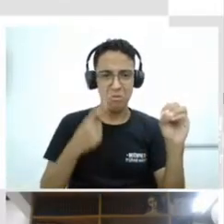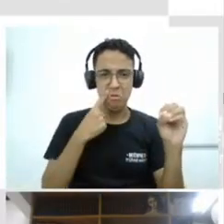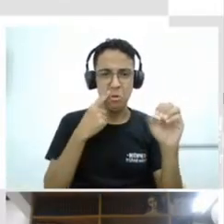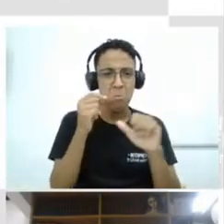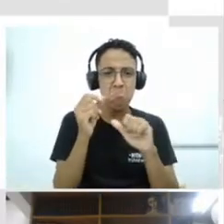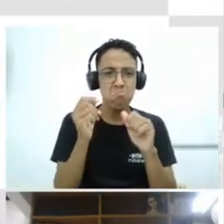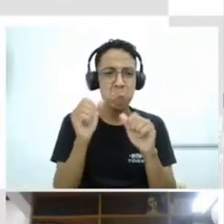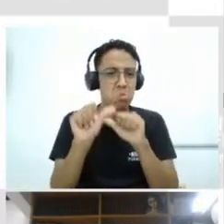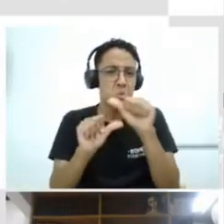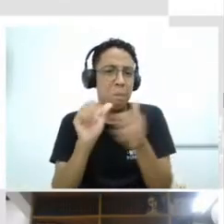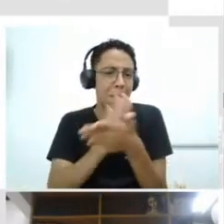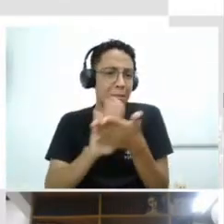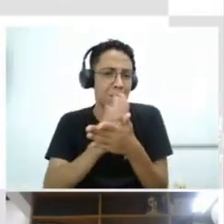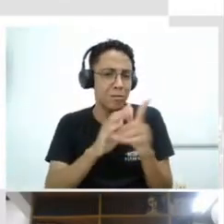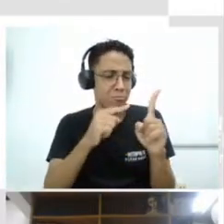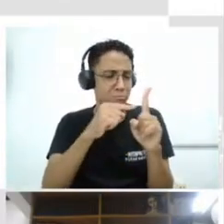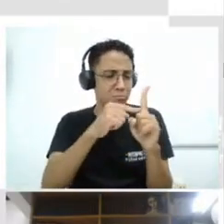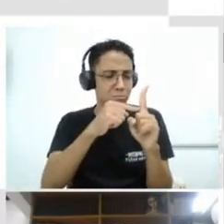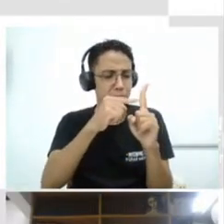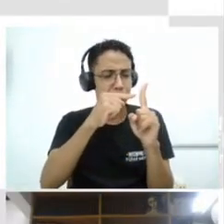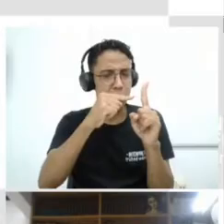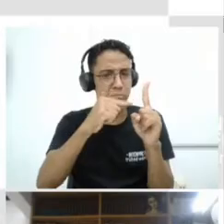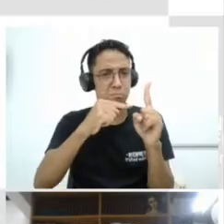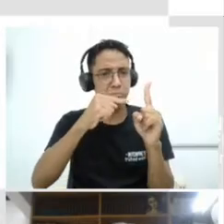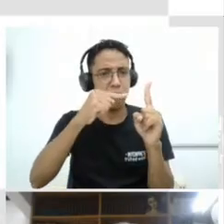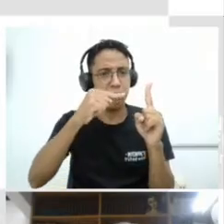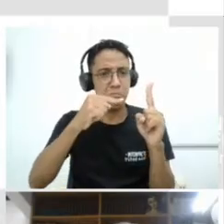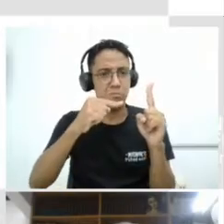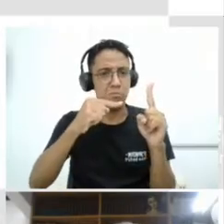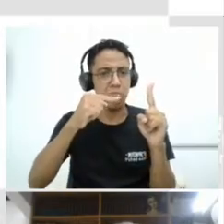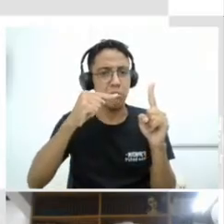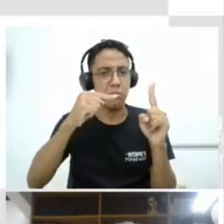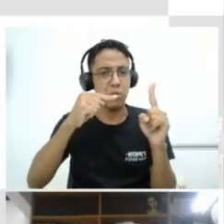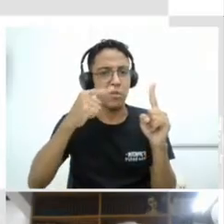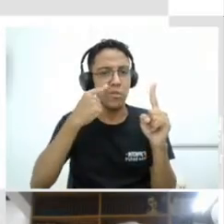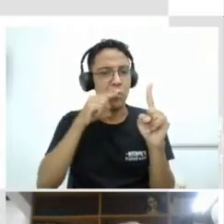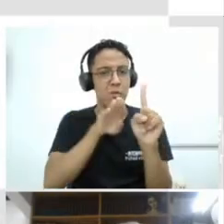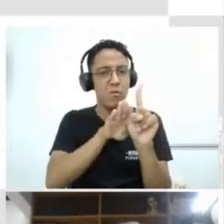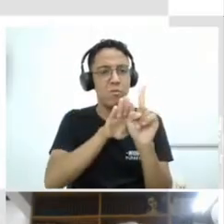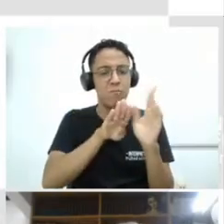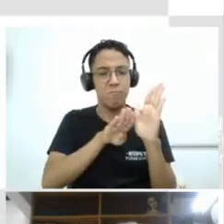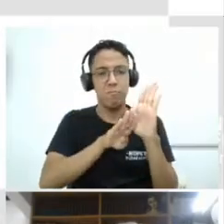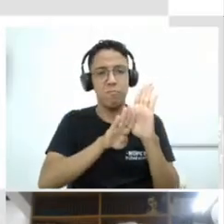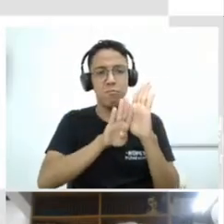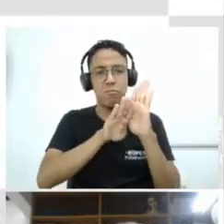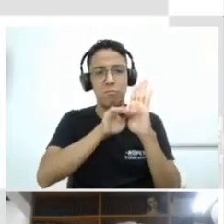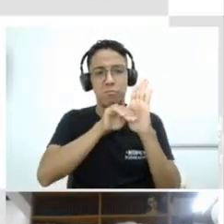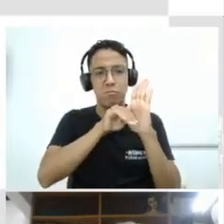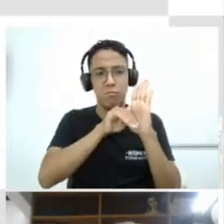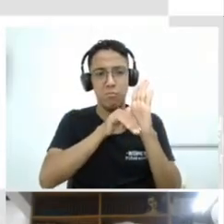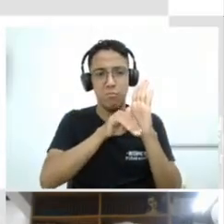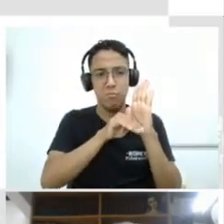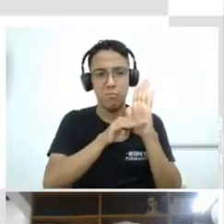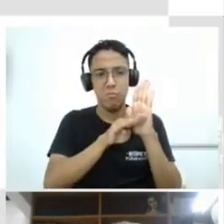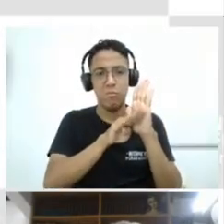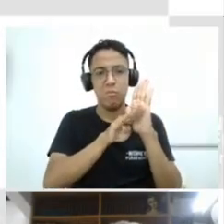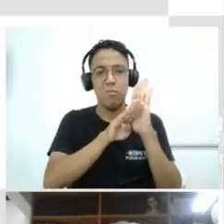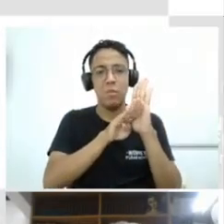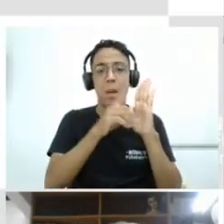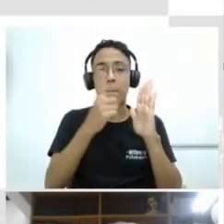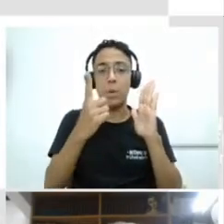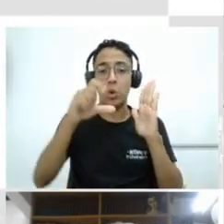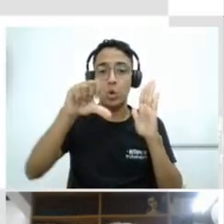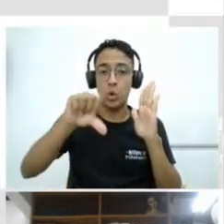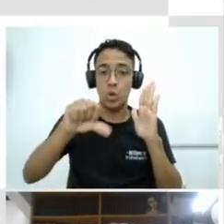pequena diminuição aqui, por volta de 1910, depois volta a 1920 ao mesmo nível de 1880. A partir